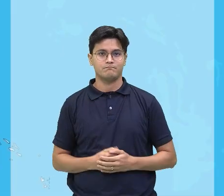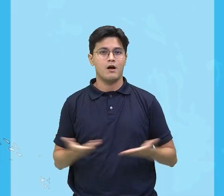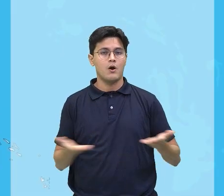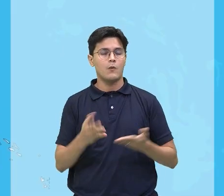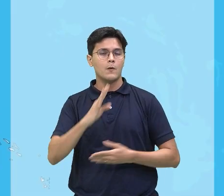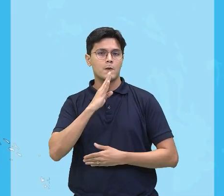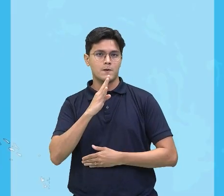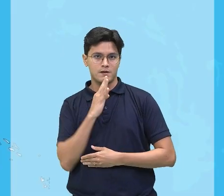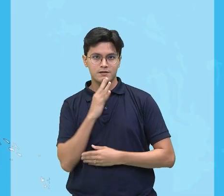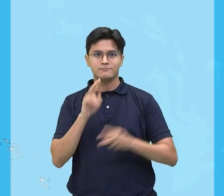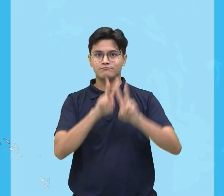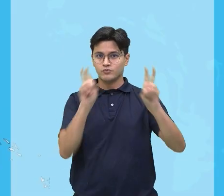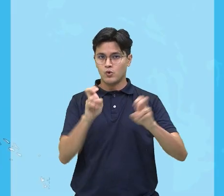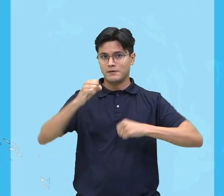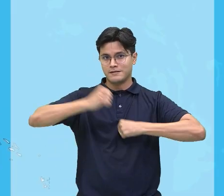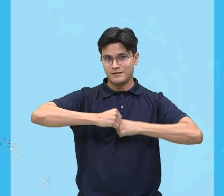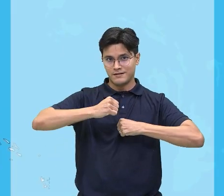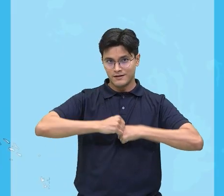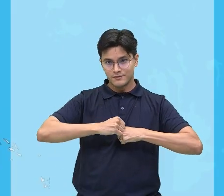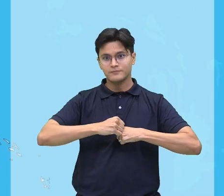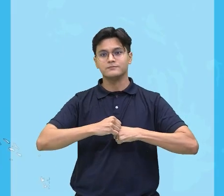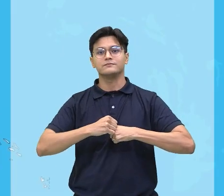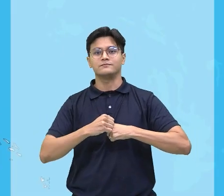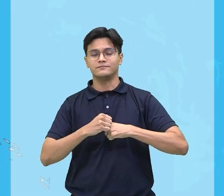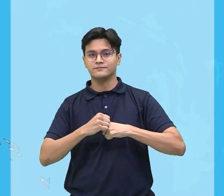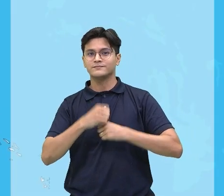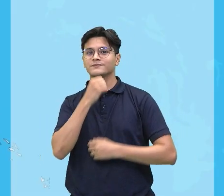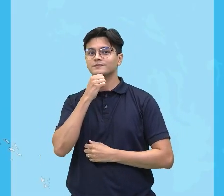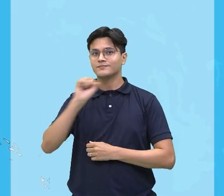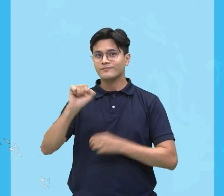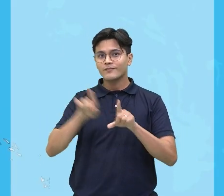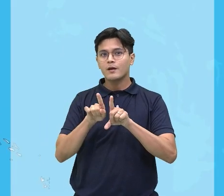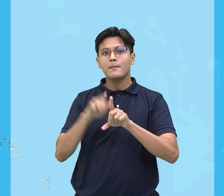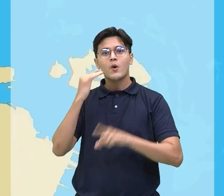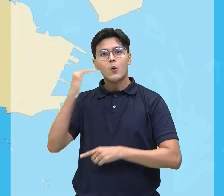sobre Singapura, Hong Kong, Taiwan e Coreia do Sul.